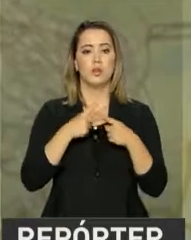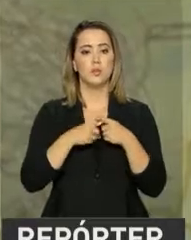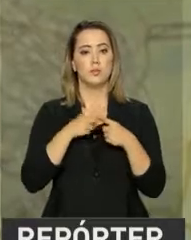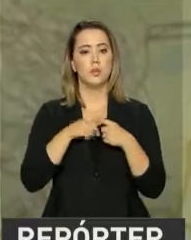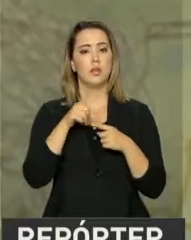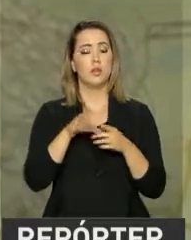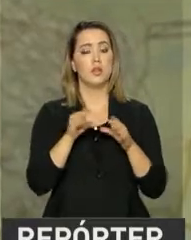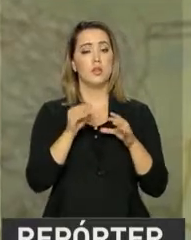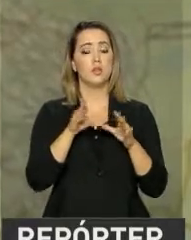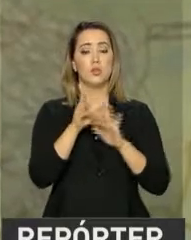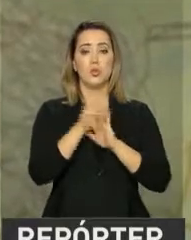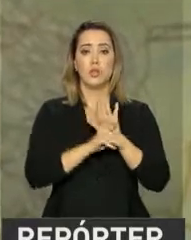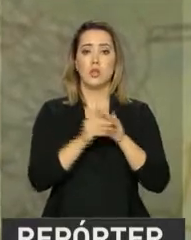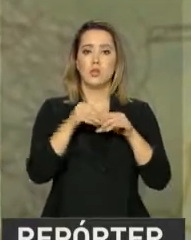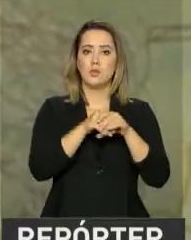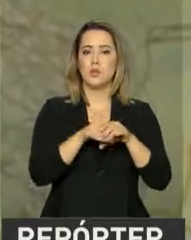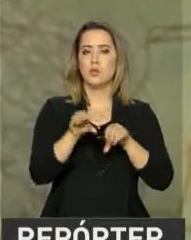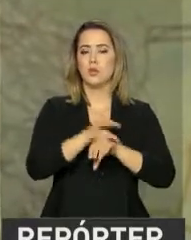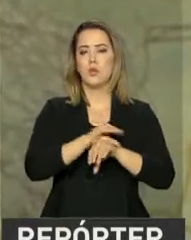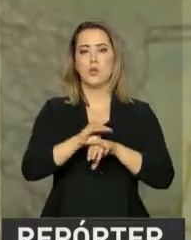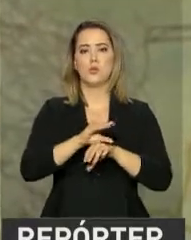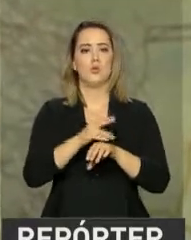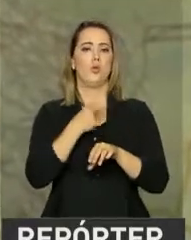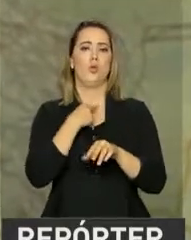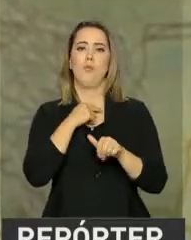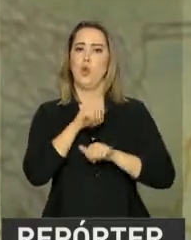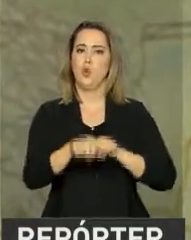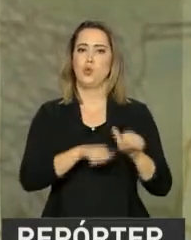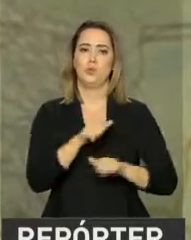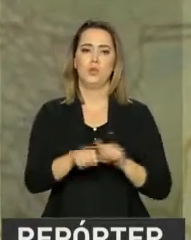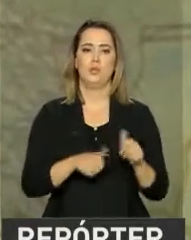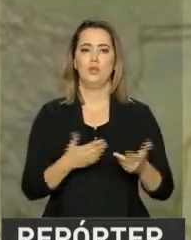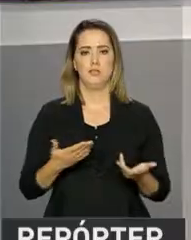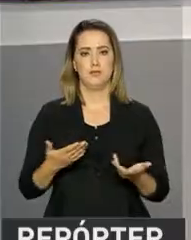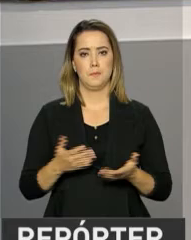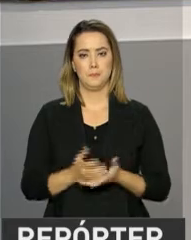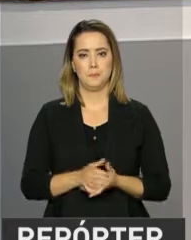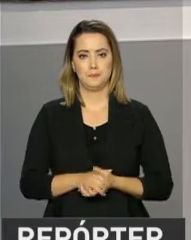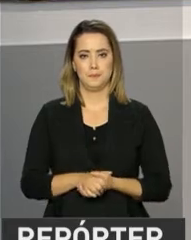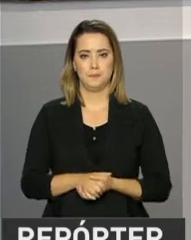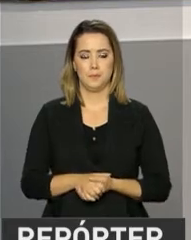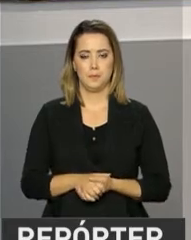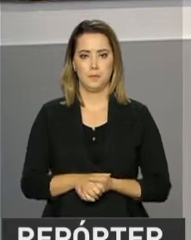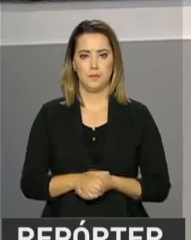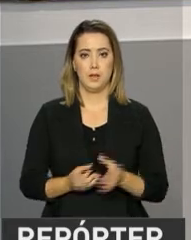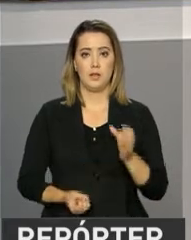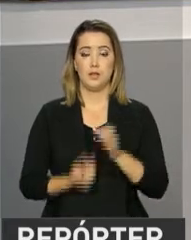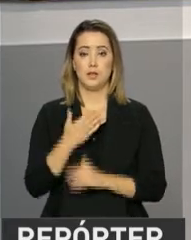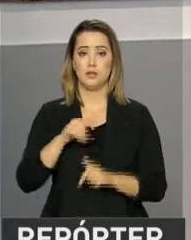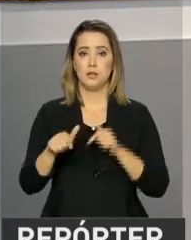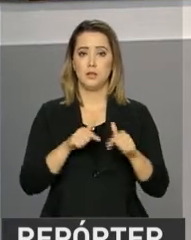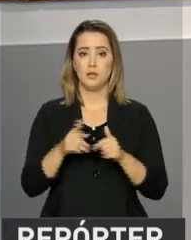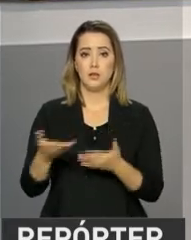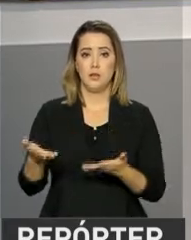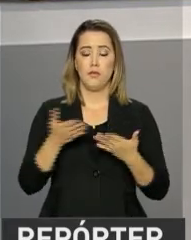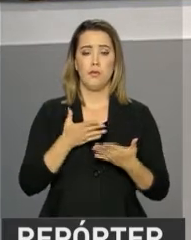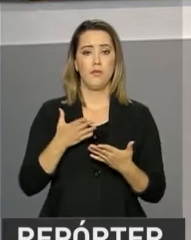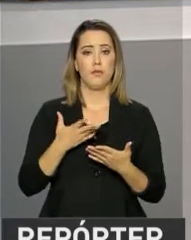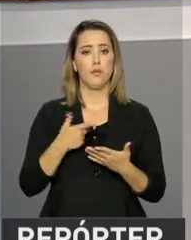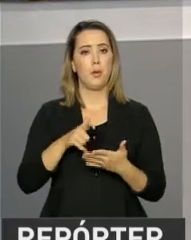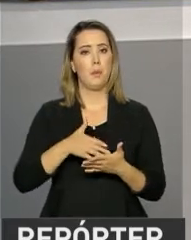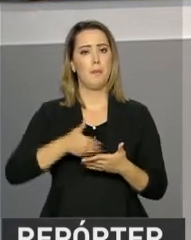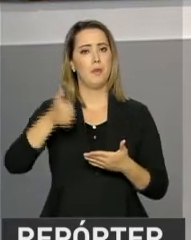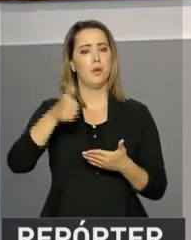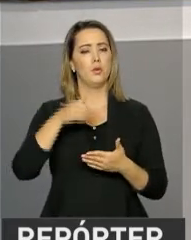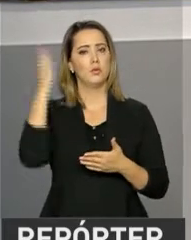direitos constitucionais que nunca poderiam ser alterados por uma lei ordinária ea geração de empregos vem ganhando fôlego